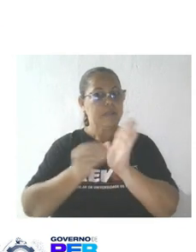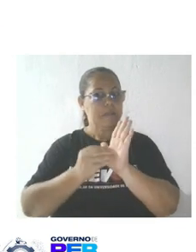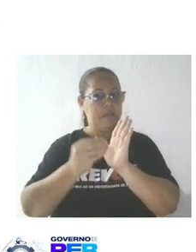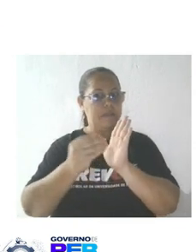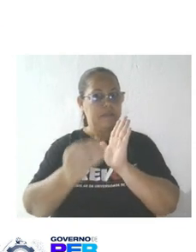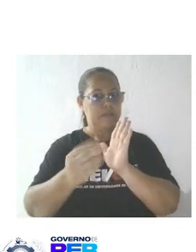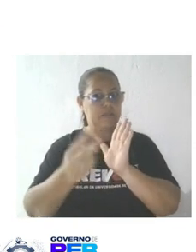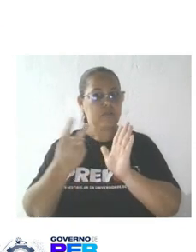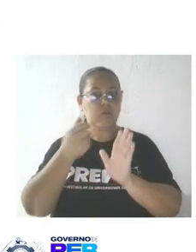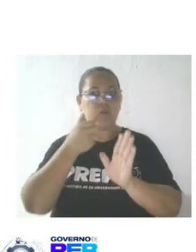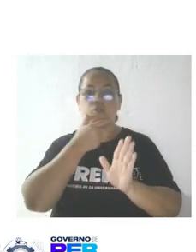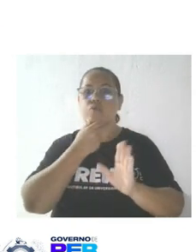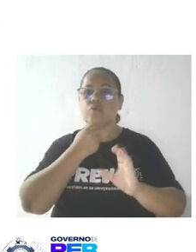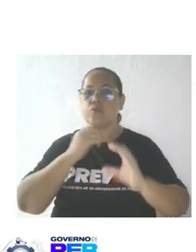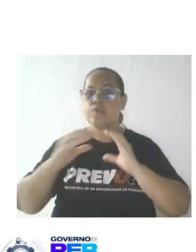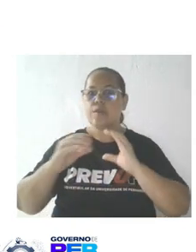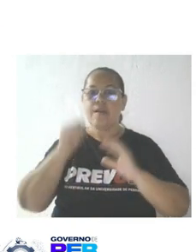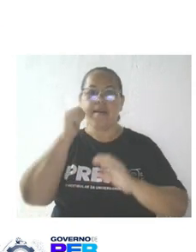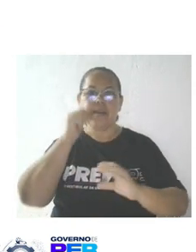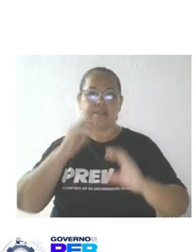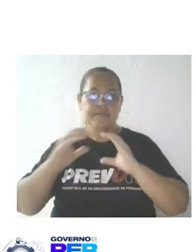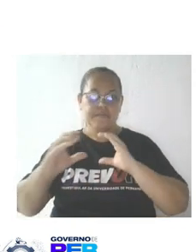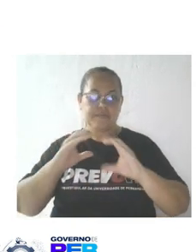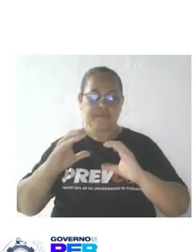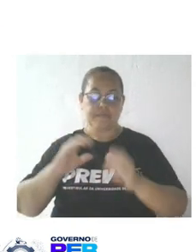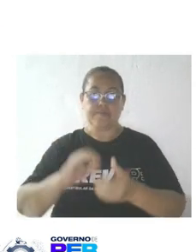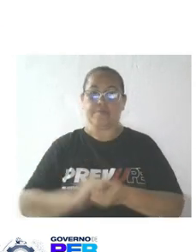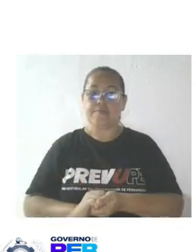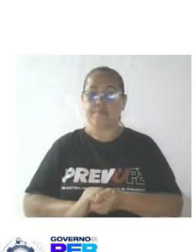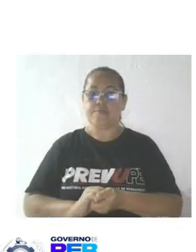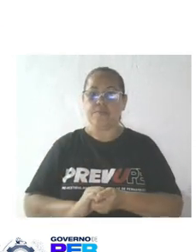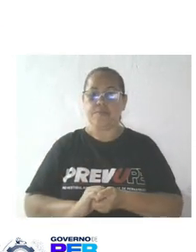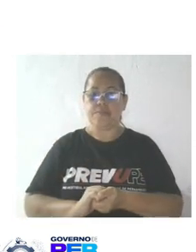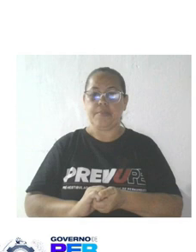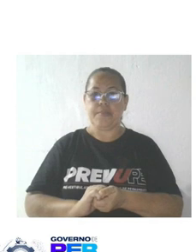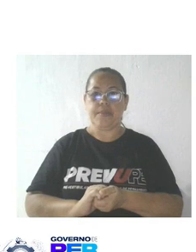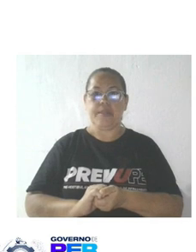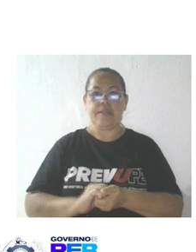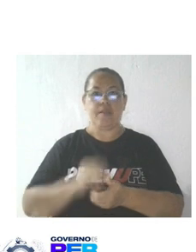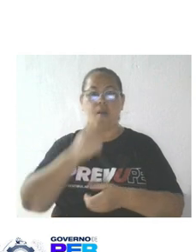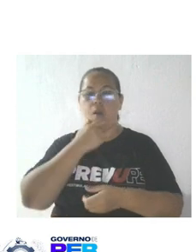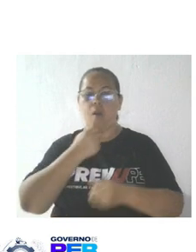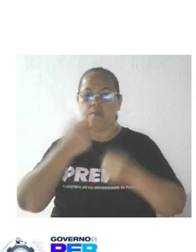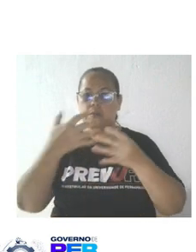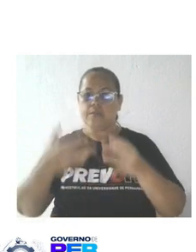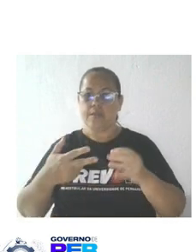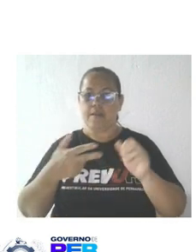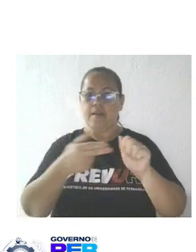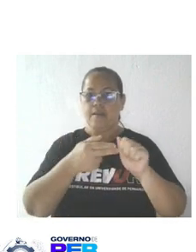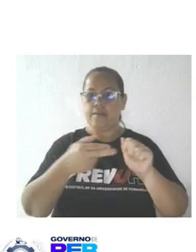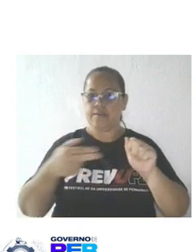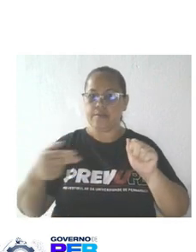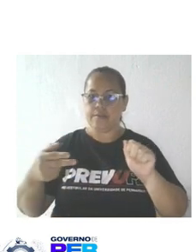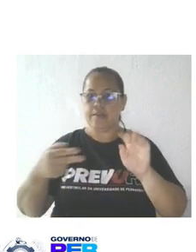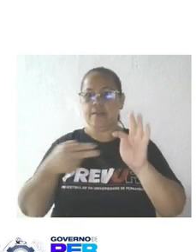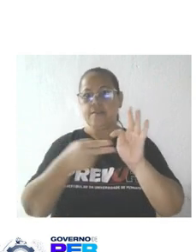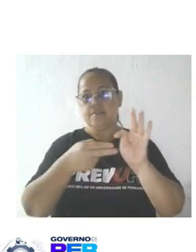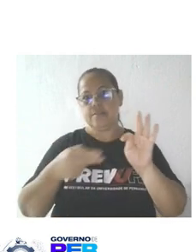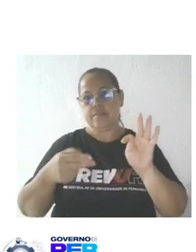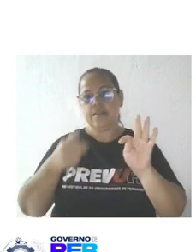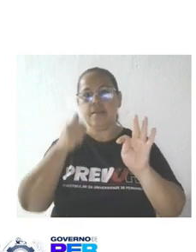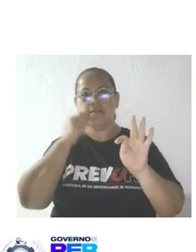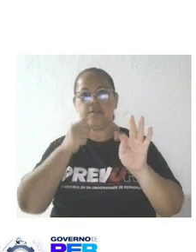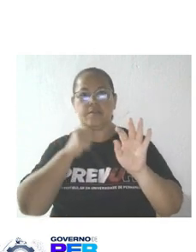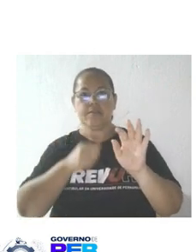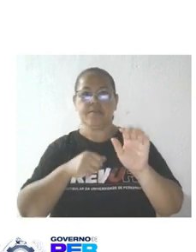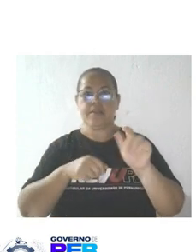e Agnalto e Timóteo. Então, Agnalto e Timóteo, a adenina sempre se liga a timina, Gal, Costa e a guanina